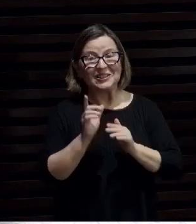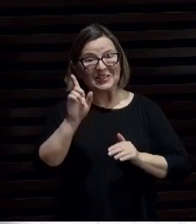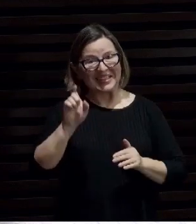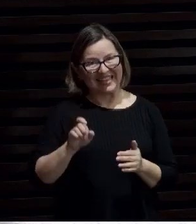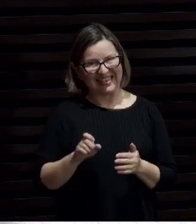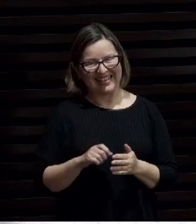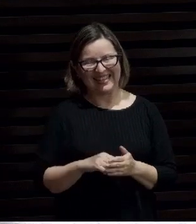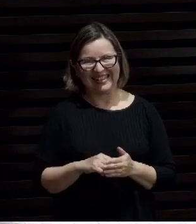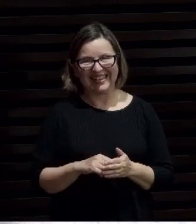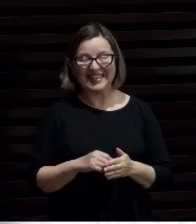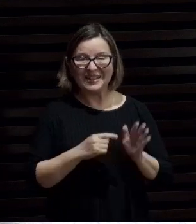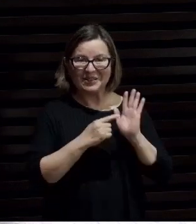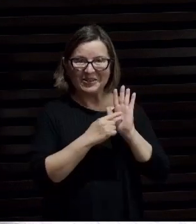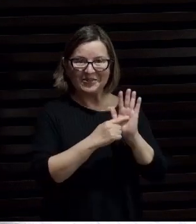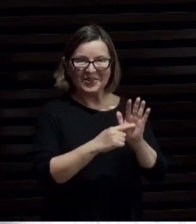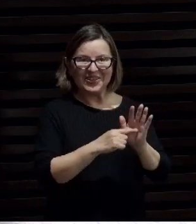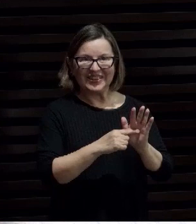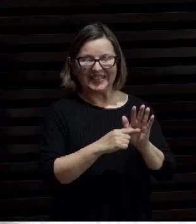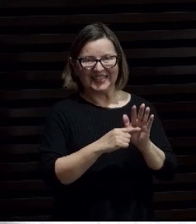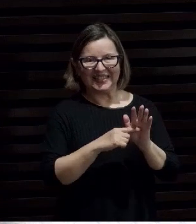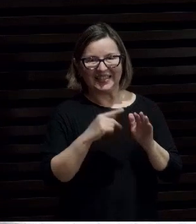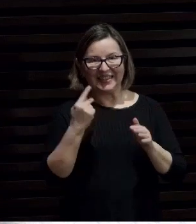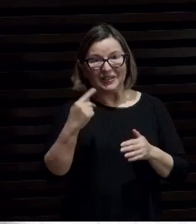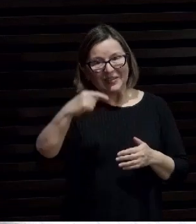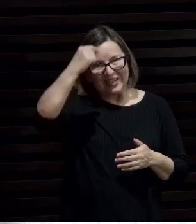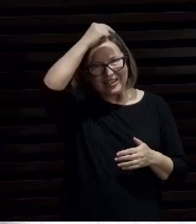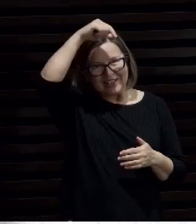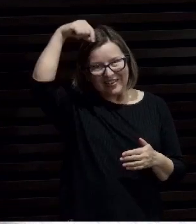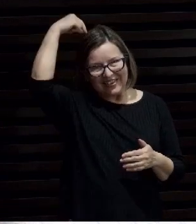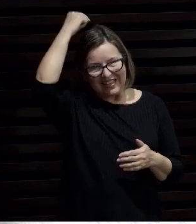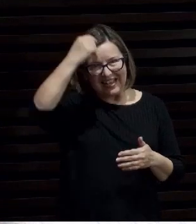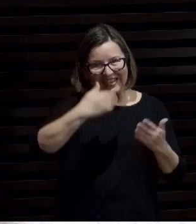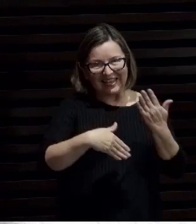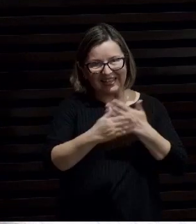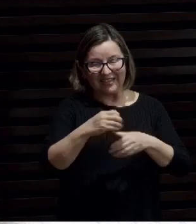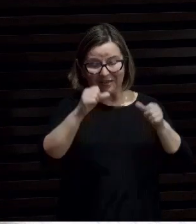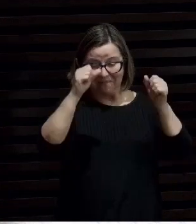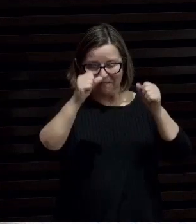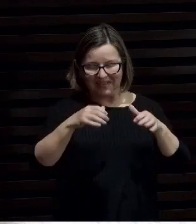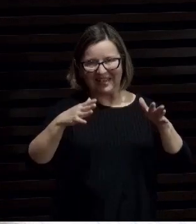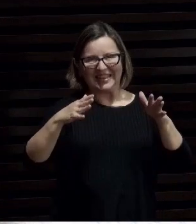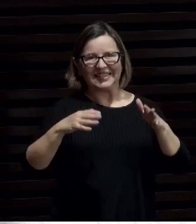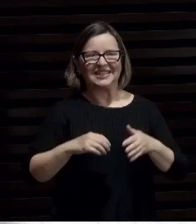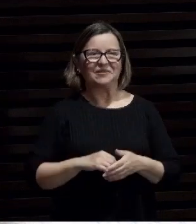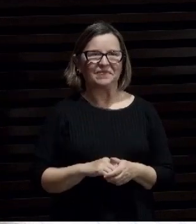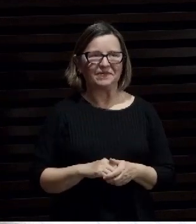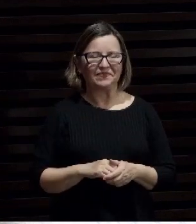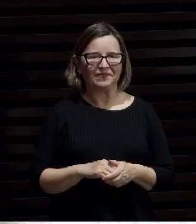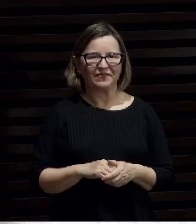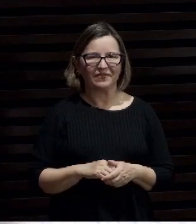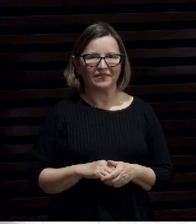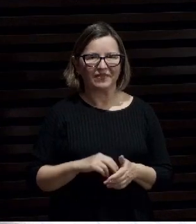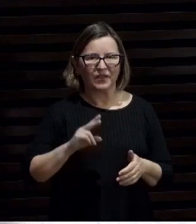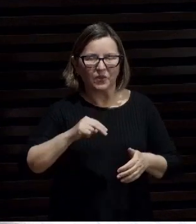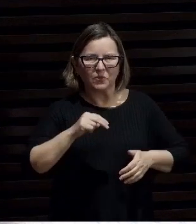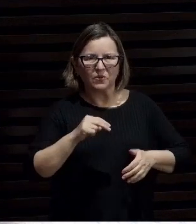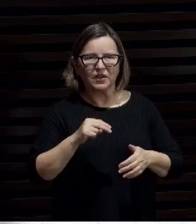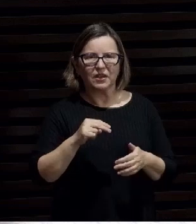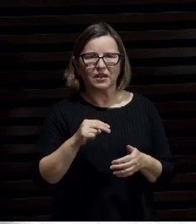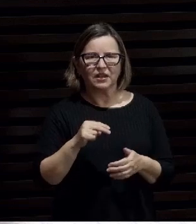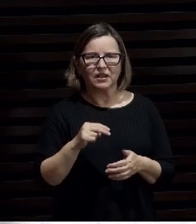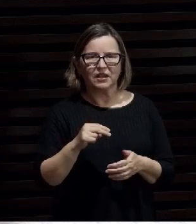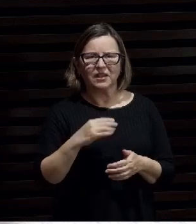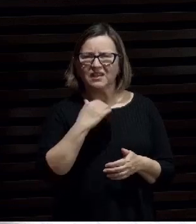Ele mostra a sua divindade por meio dos sinais. Nunca nenhum leproso tinha sido